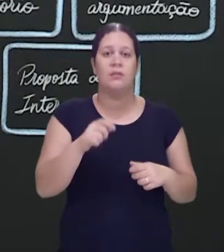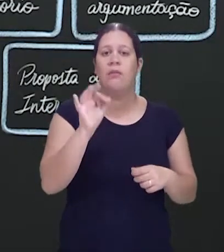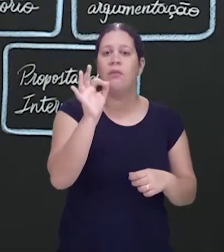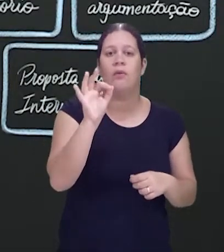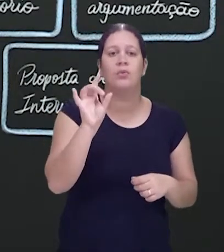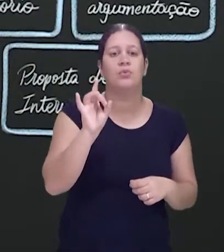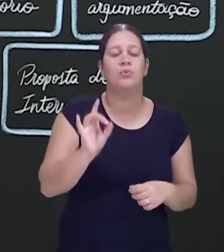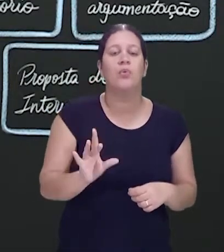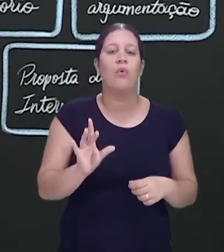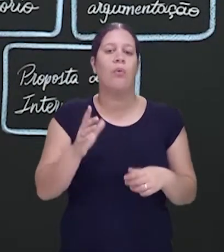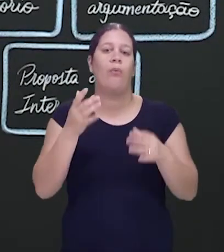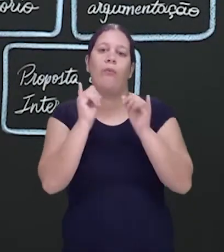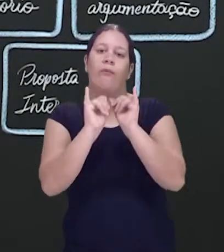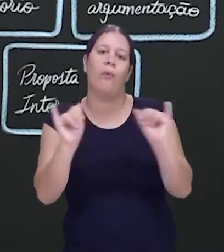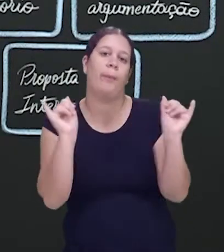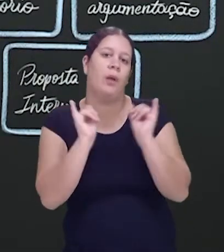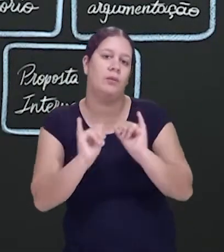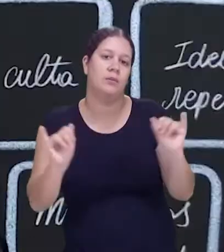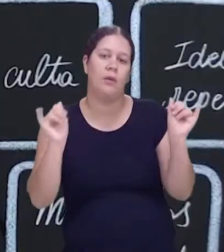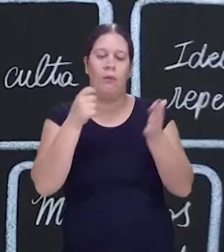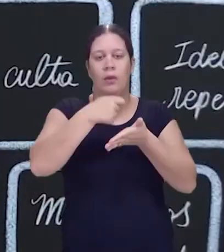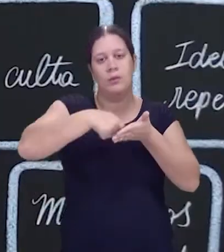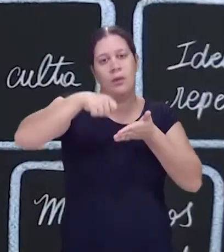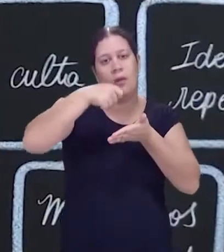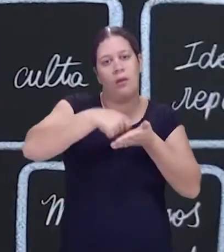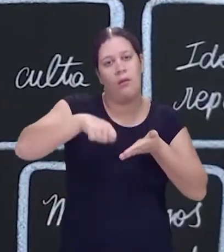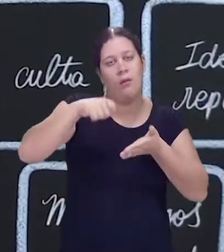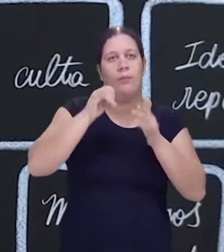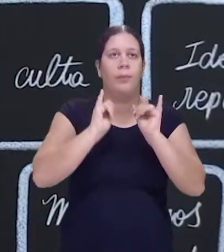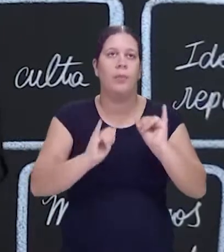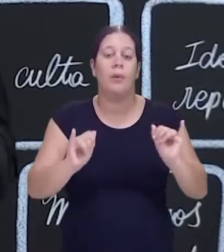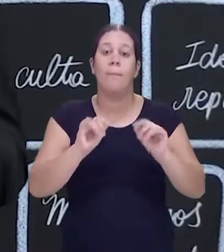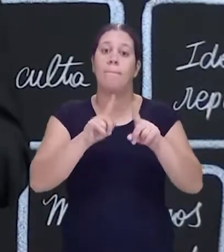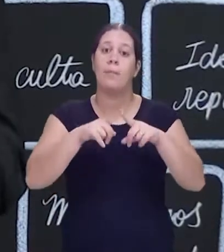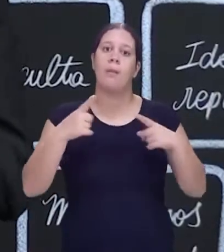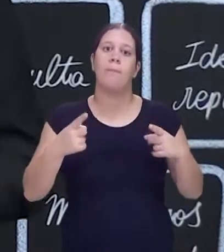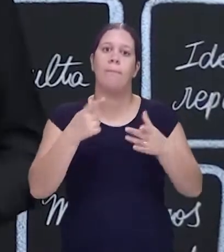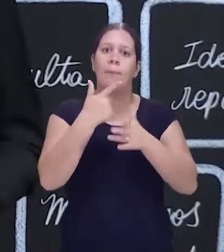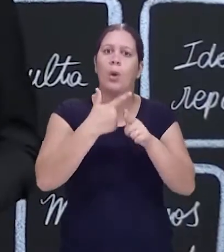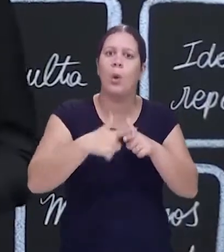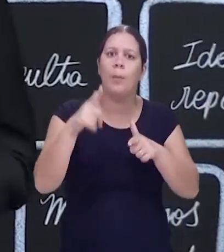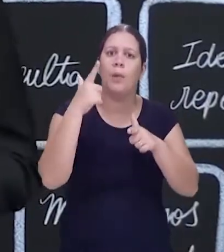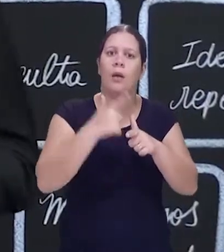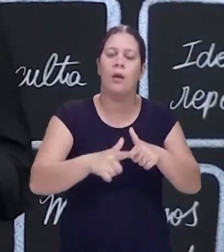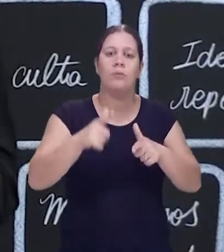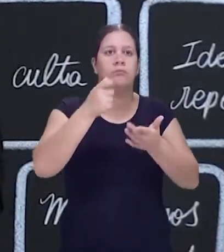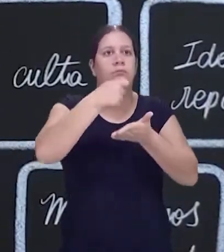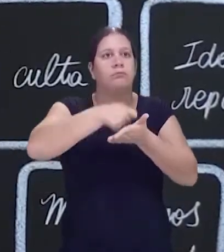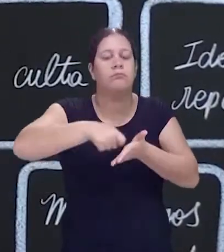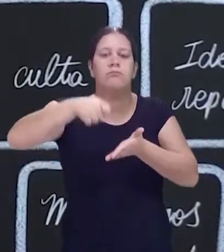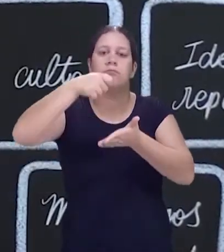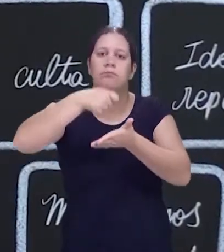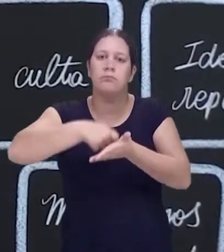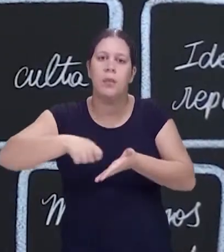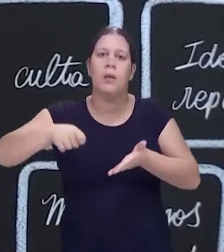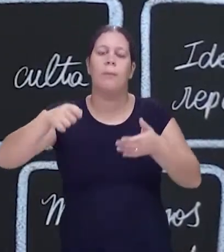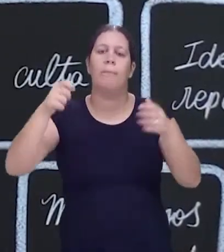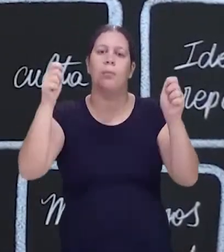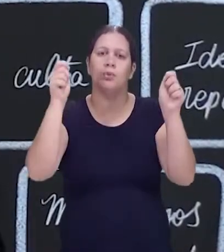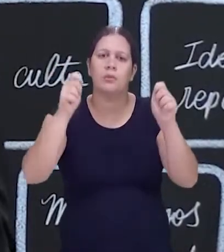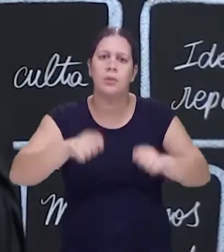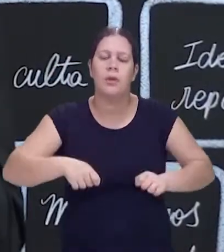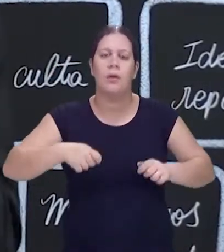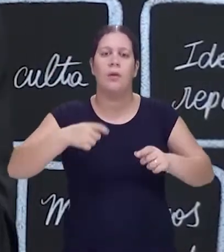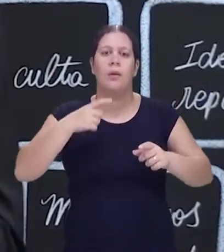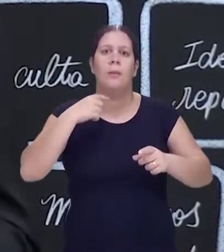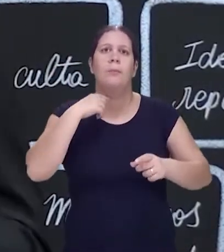você não simplesmente exponha informações sobre esse tema, mas que você problematize, levante possibilidades que